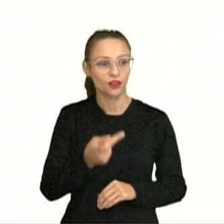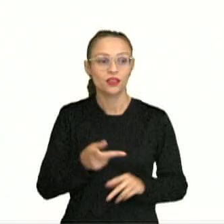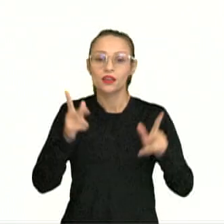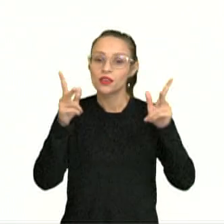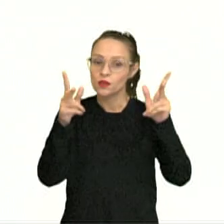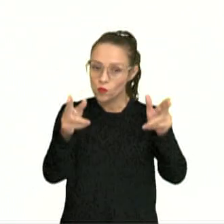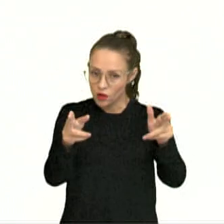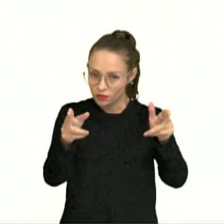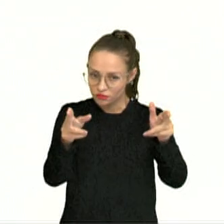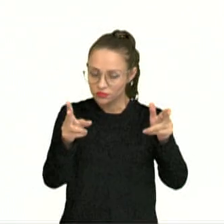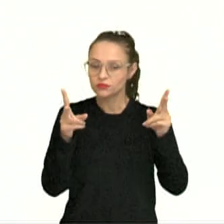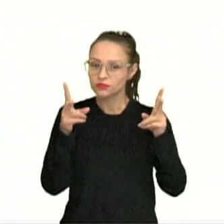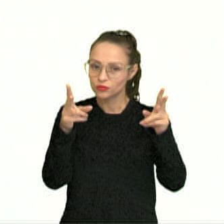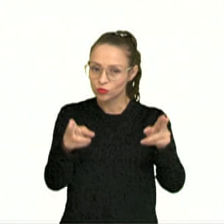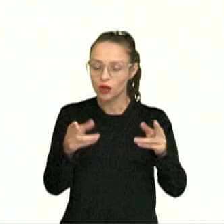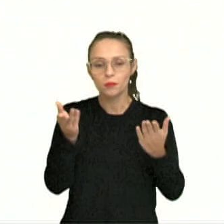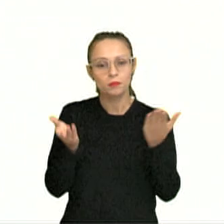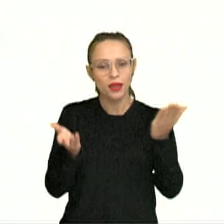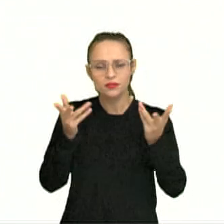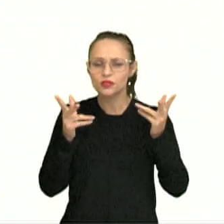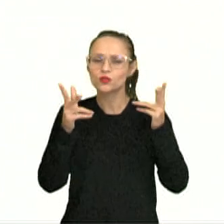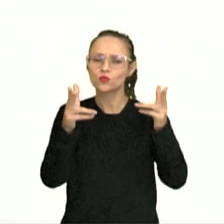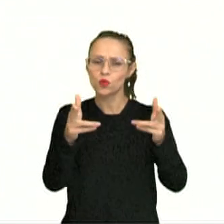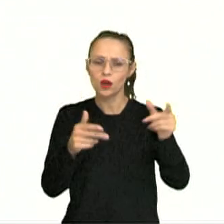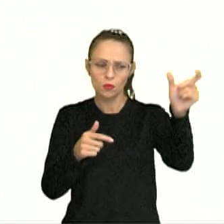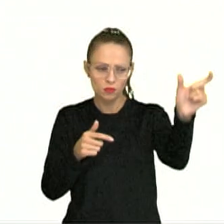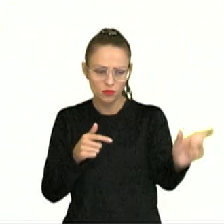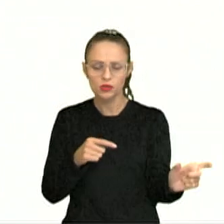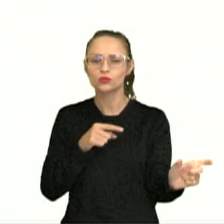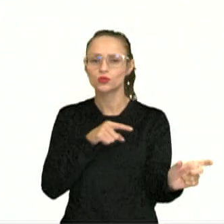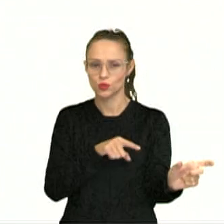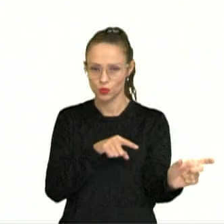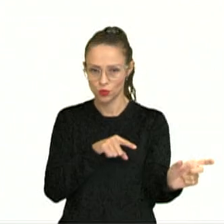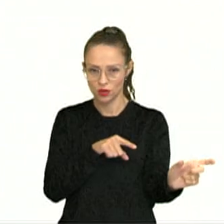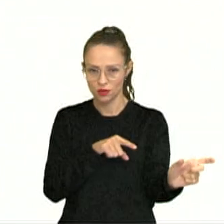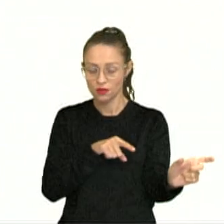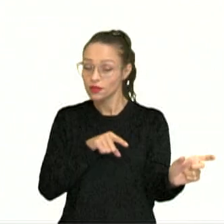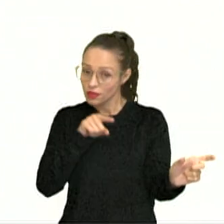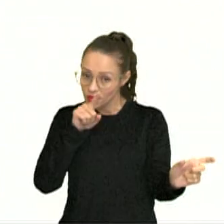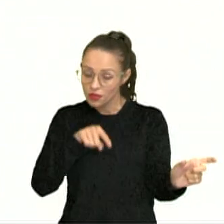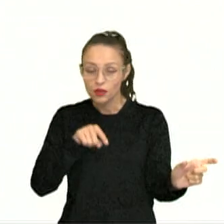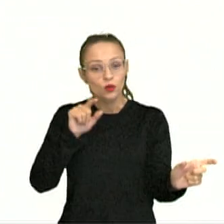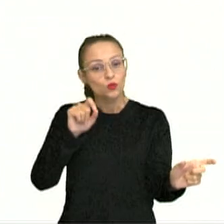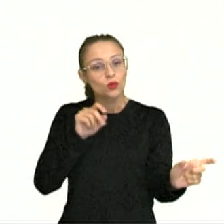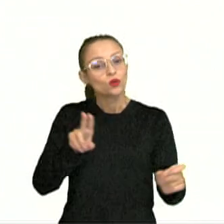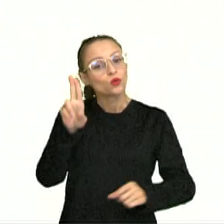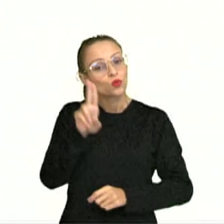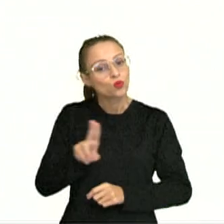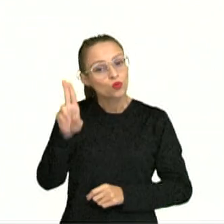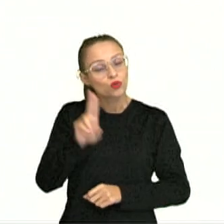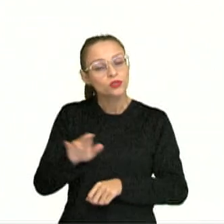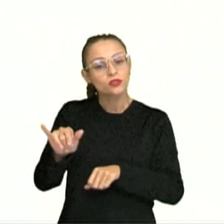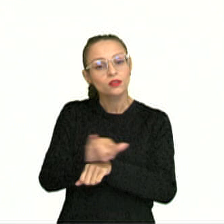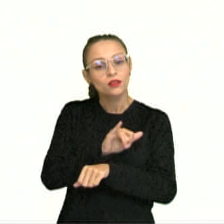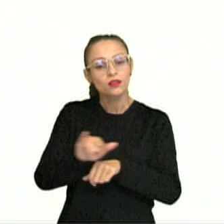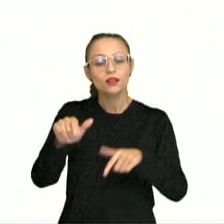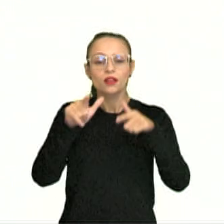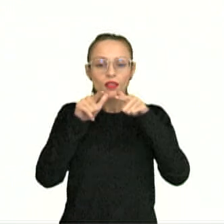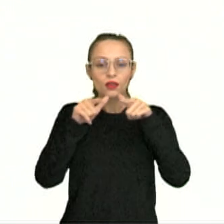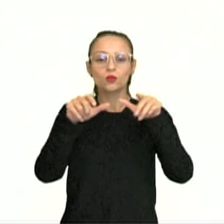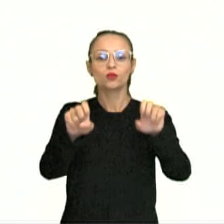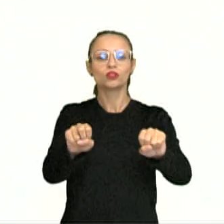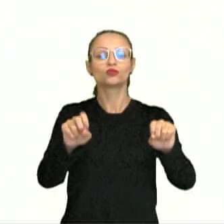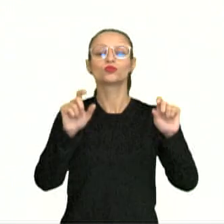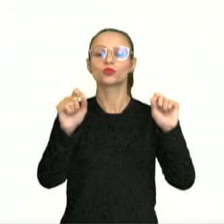igual, peso o mesmo que uma pessoa, isso é um uso de recurso linguístico